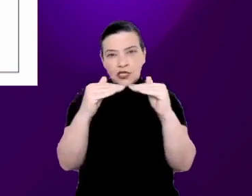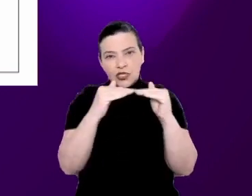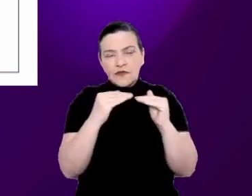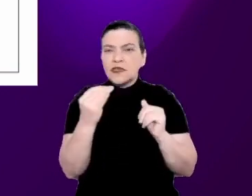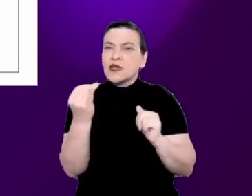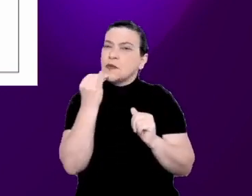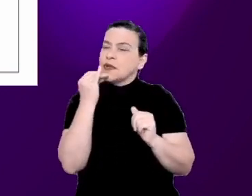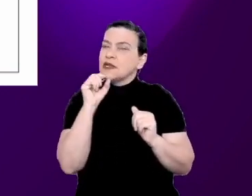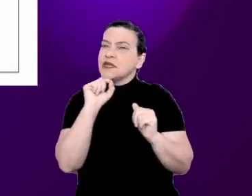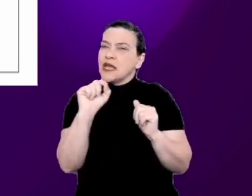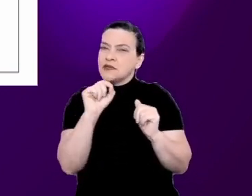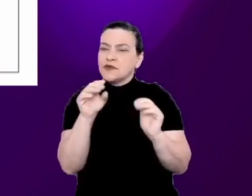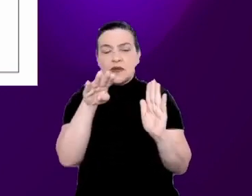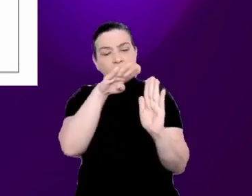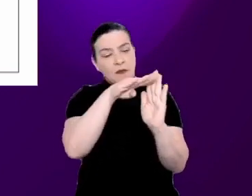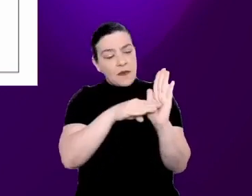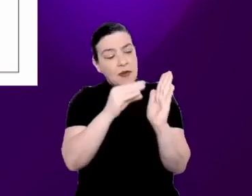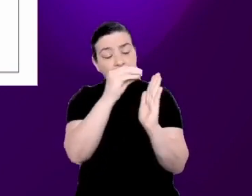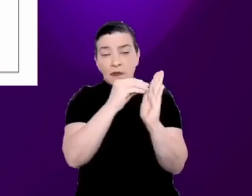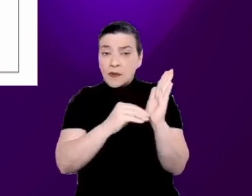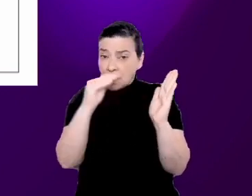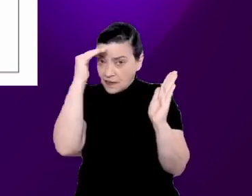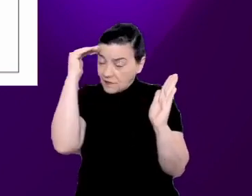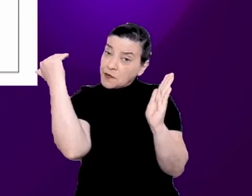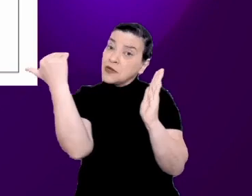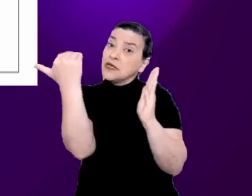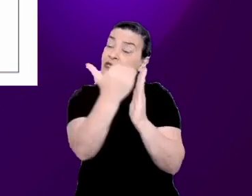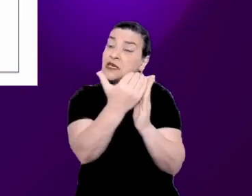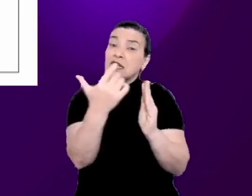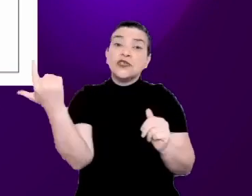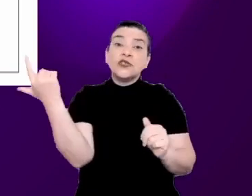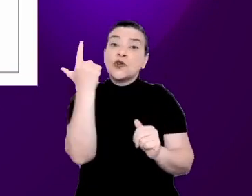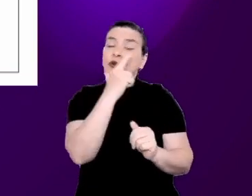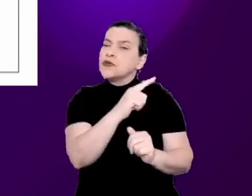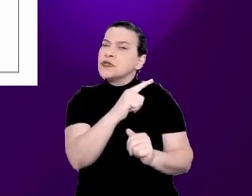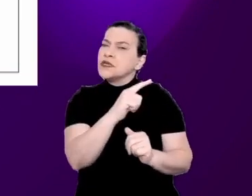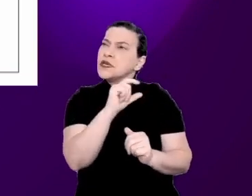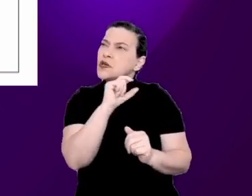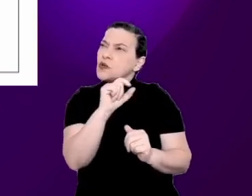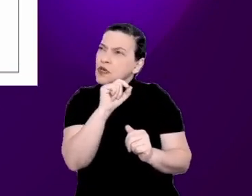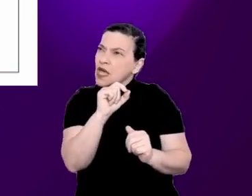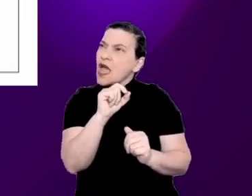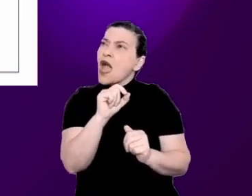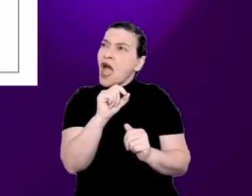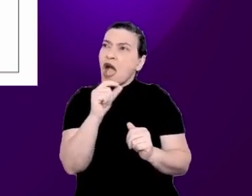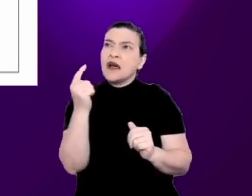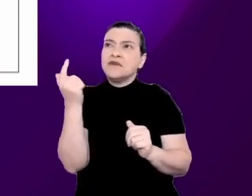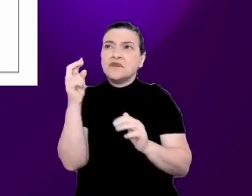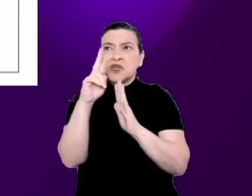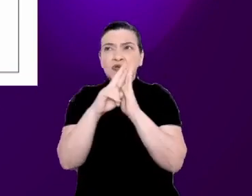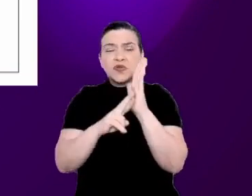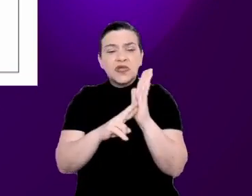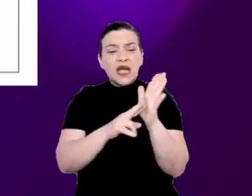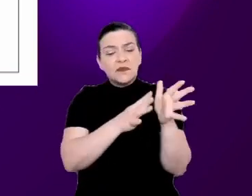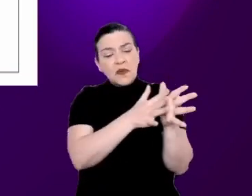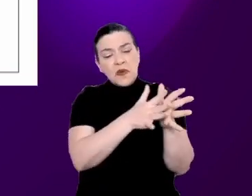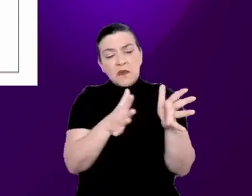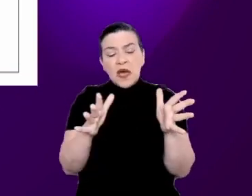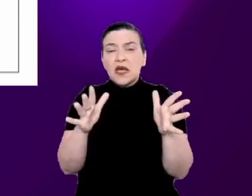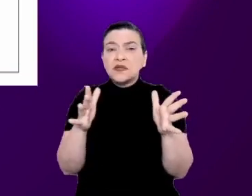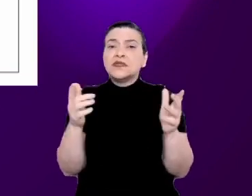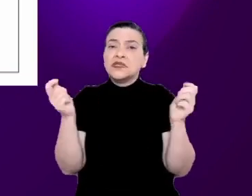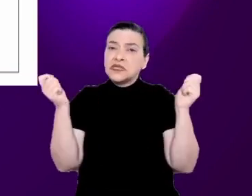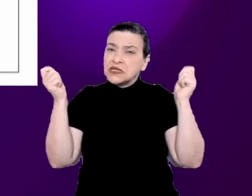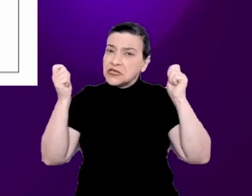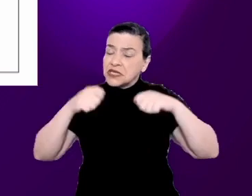foram superestimadas. E, além disso, quando a gente considera todos os resultados positivos diante do alcance das metas, ou seja, somando